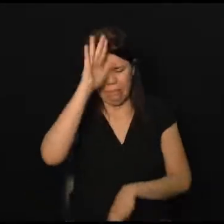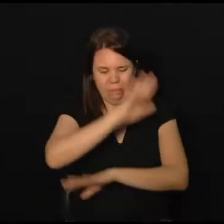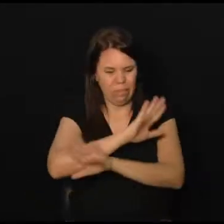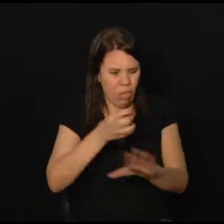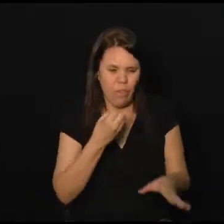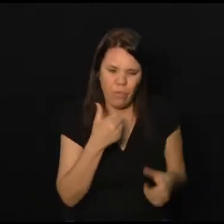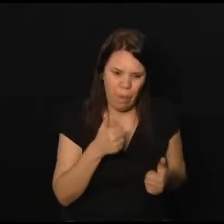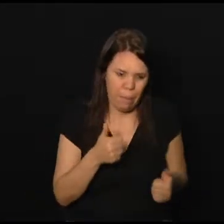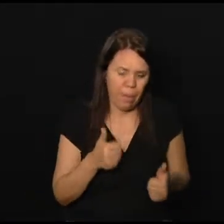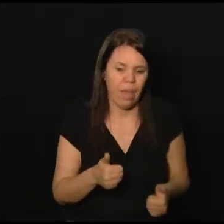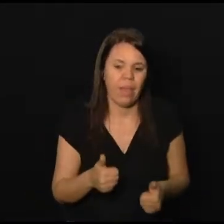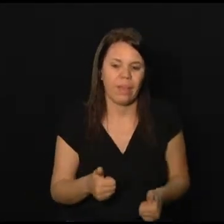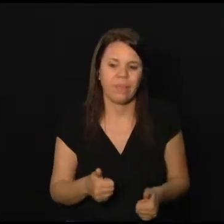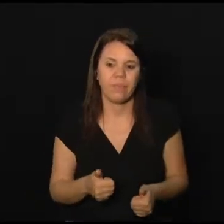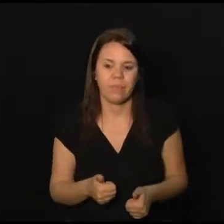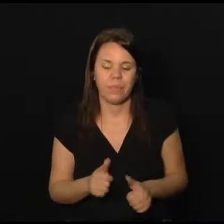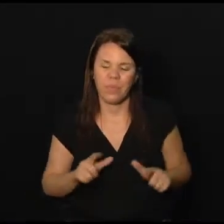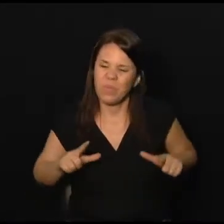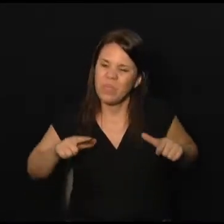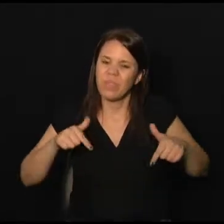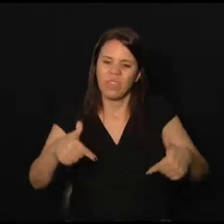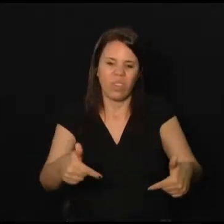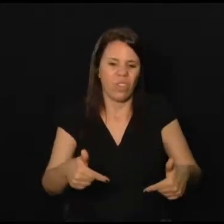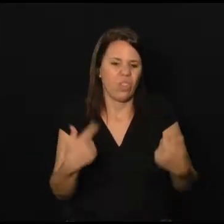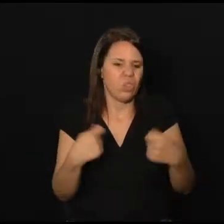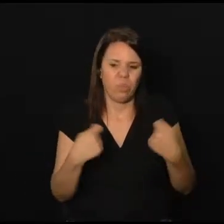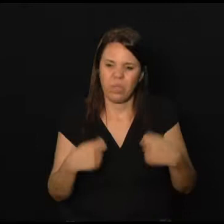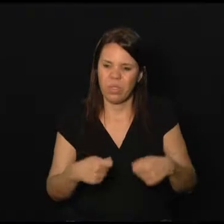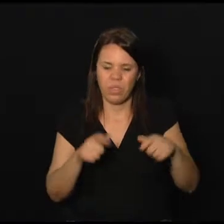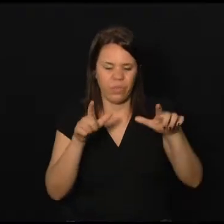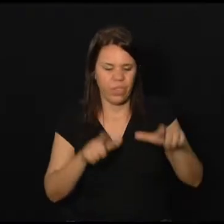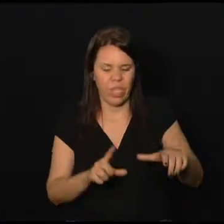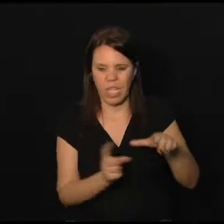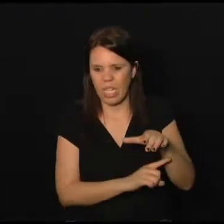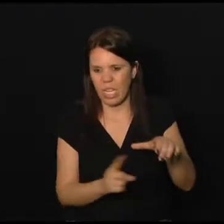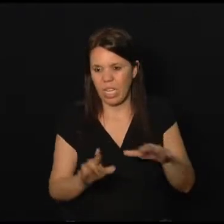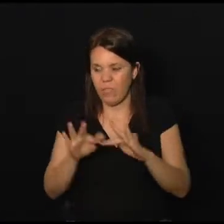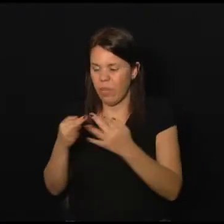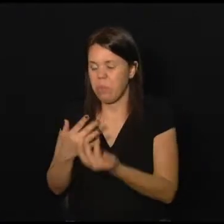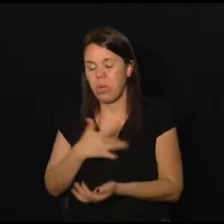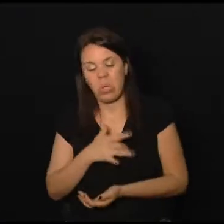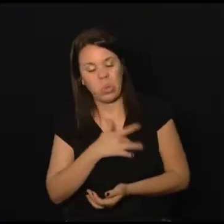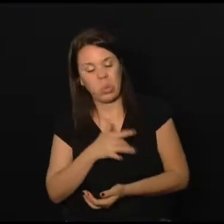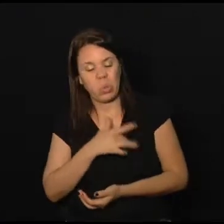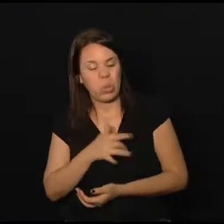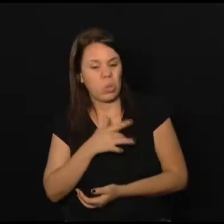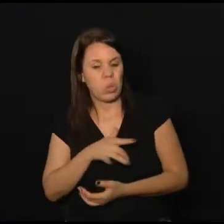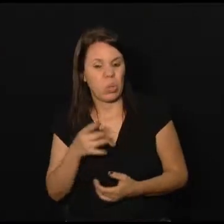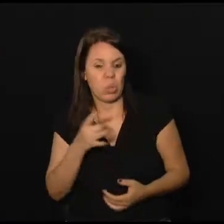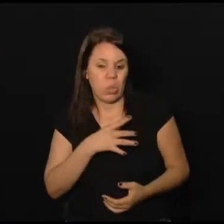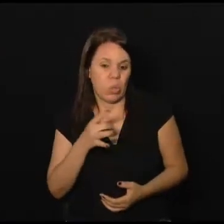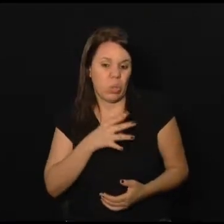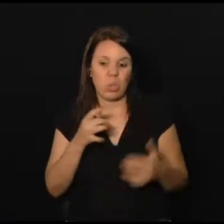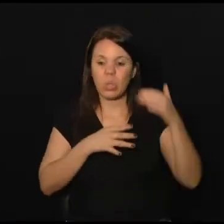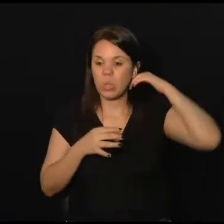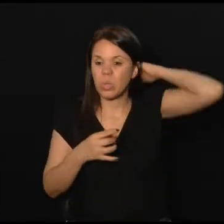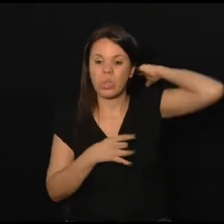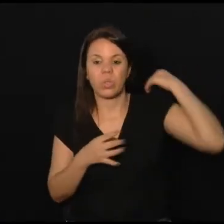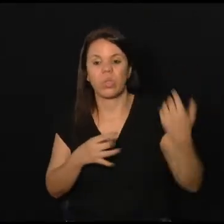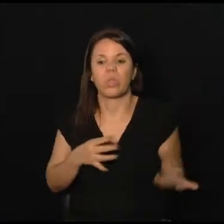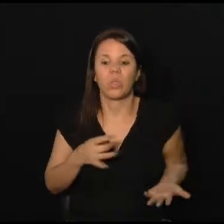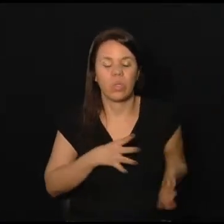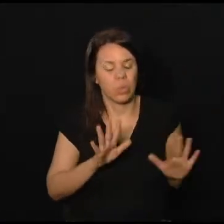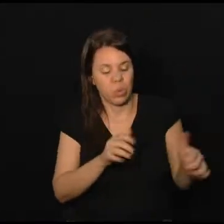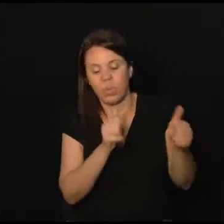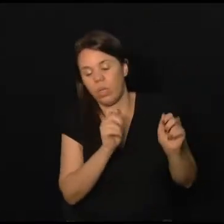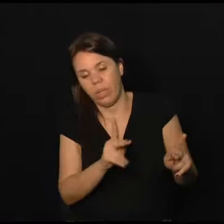eu vou enfrentar isso, mas eu não preciso de clínica. Aí a família fica com dó, fica com medo de enfrentar isso. Não, tudo